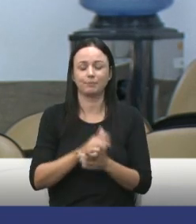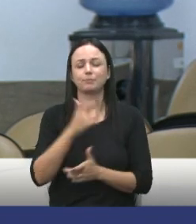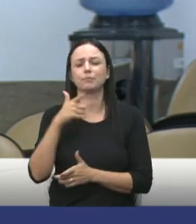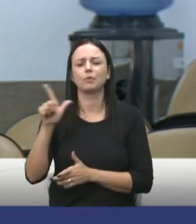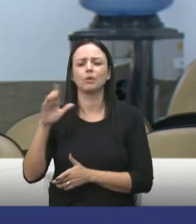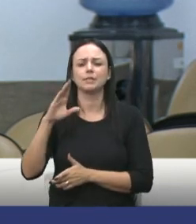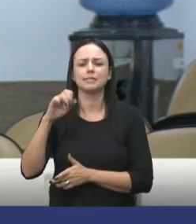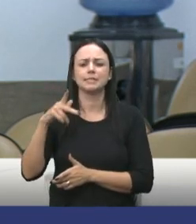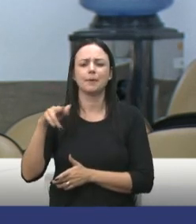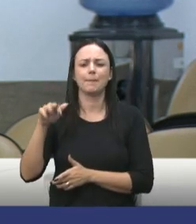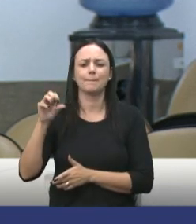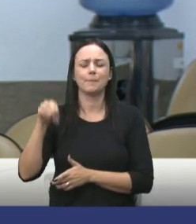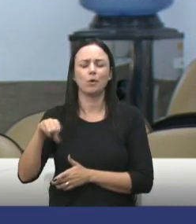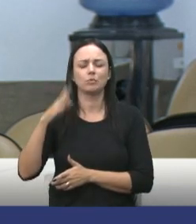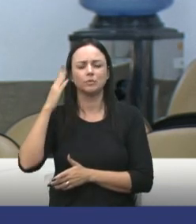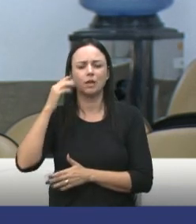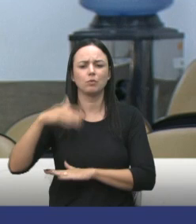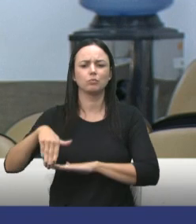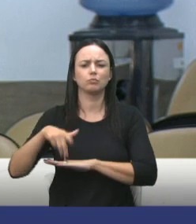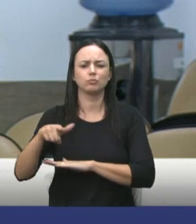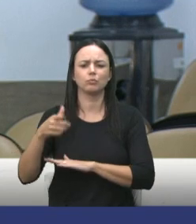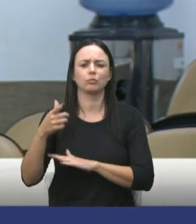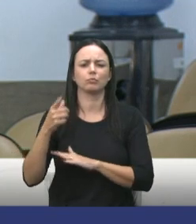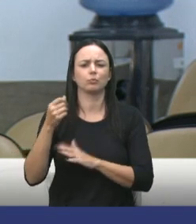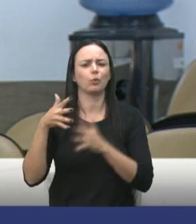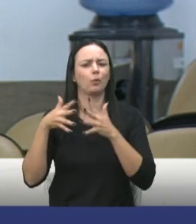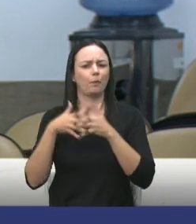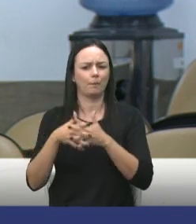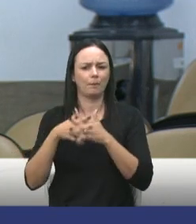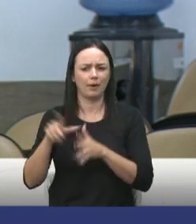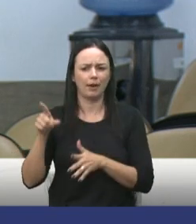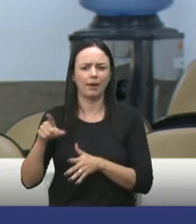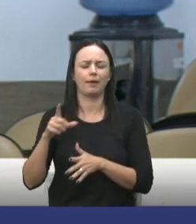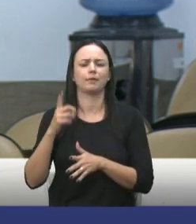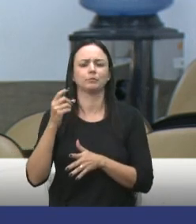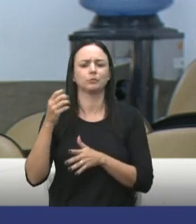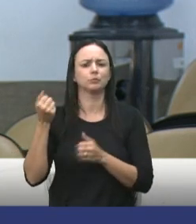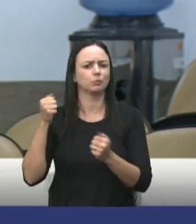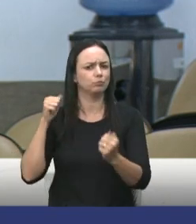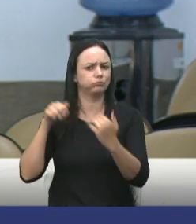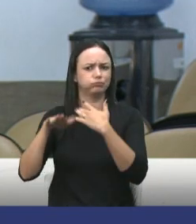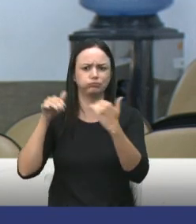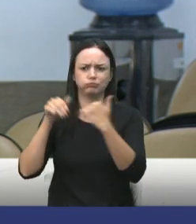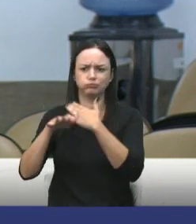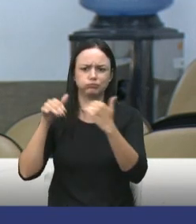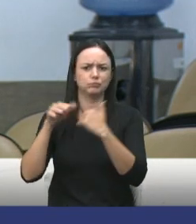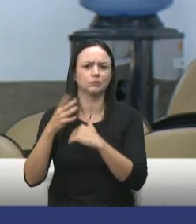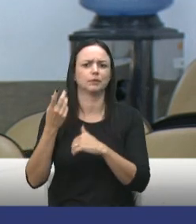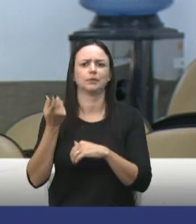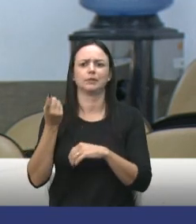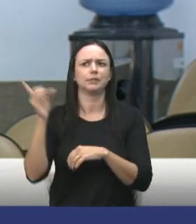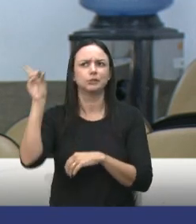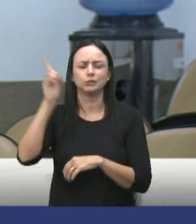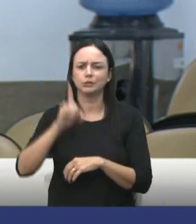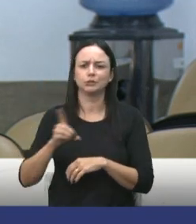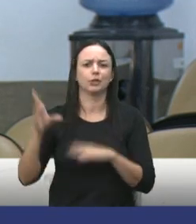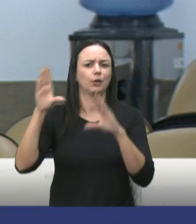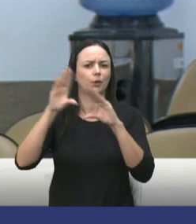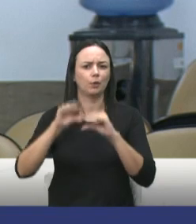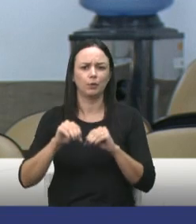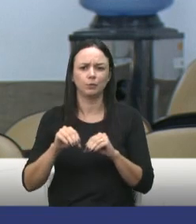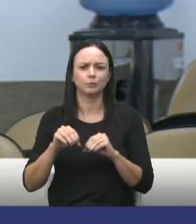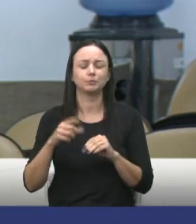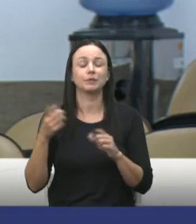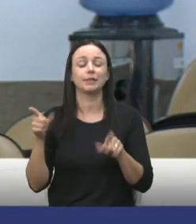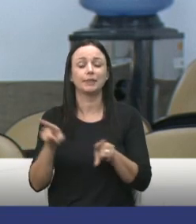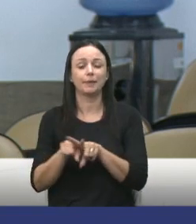bem complicada, a gente sabe que ela é muito movimentada, tanto de dia quanto de tarde, à noite. E acontece o quê? À noite ela é pouquíssimo